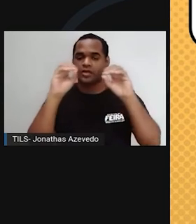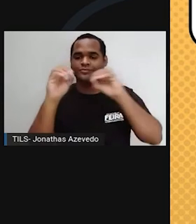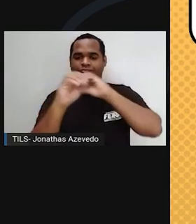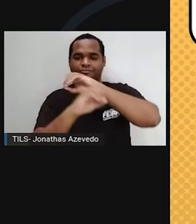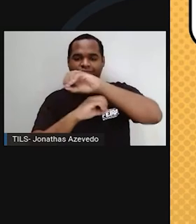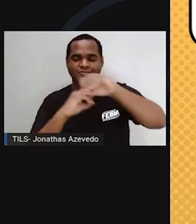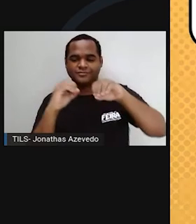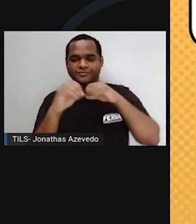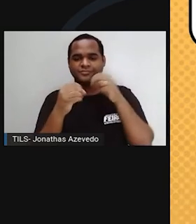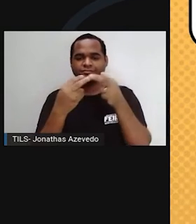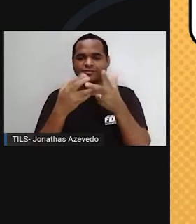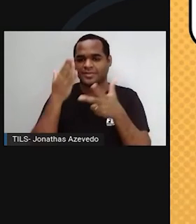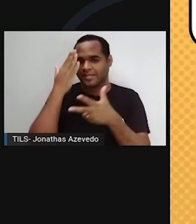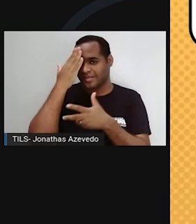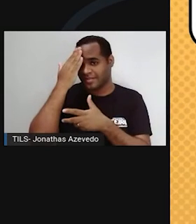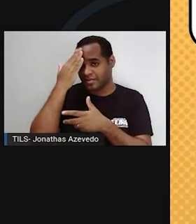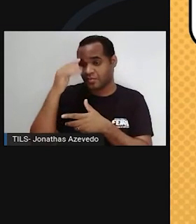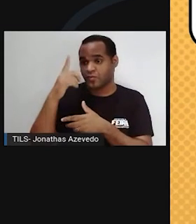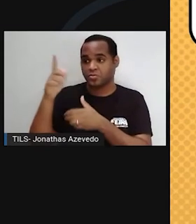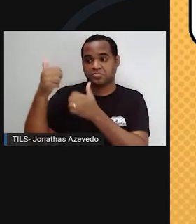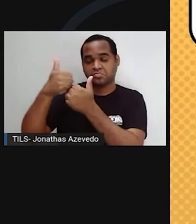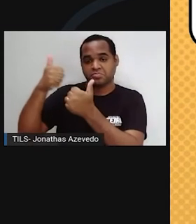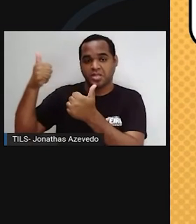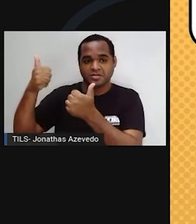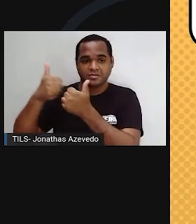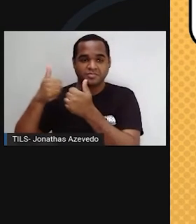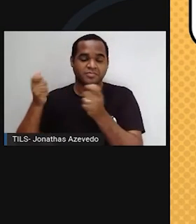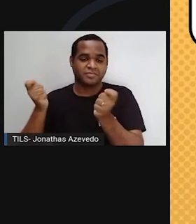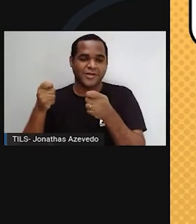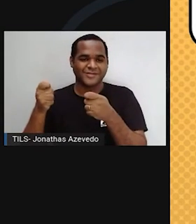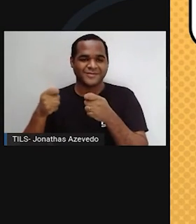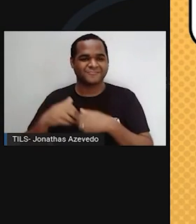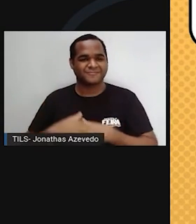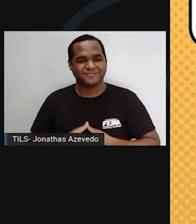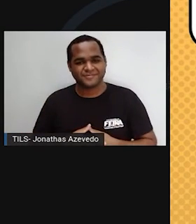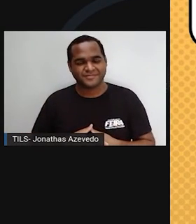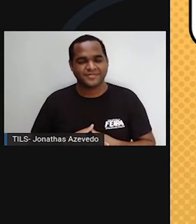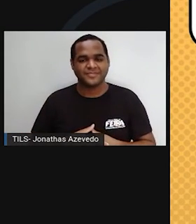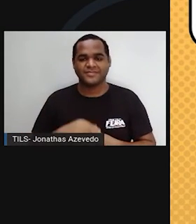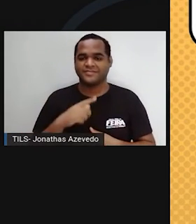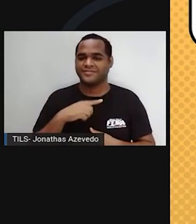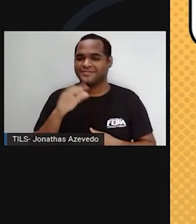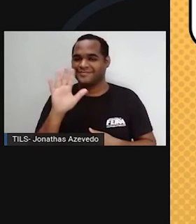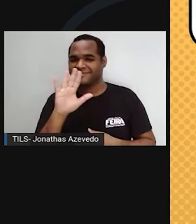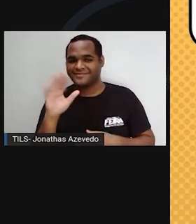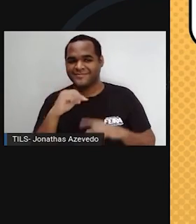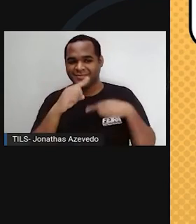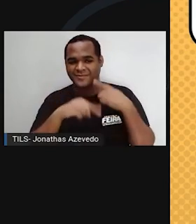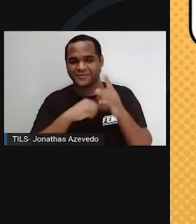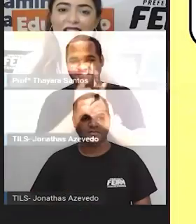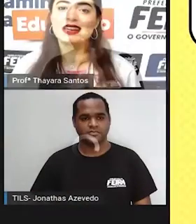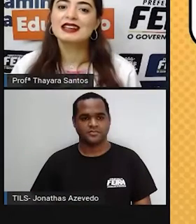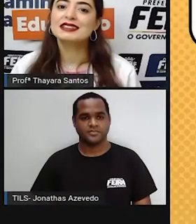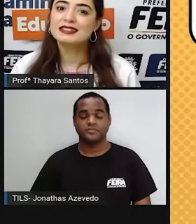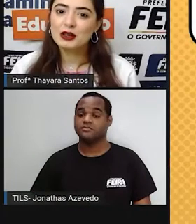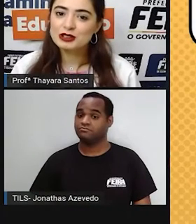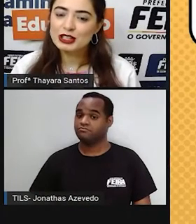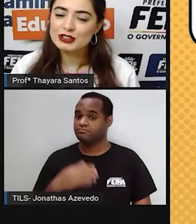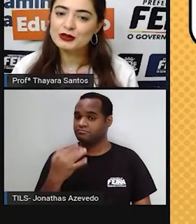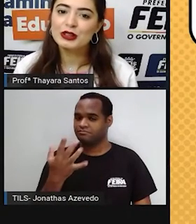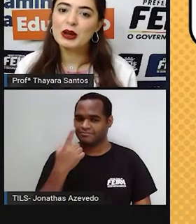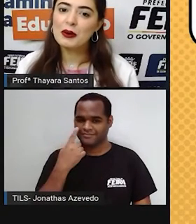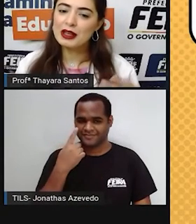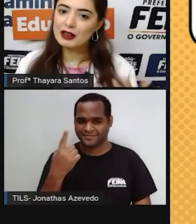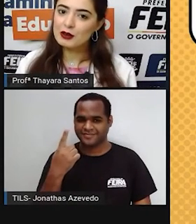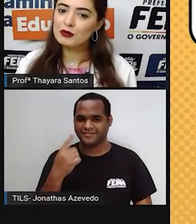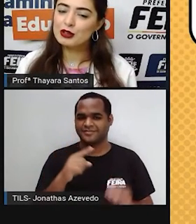sabe até pisarmos num planeta vizinho. Por que não? Por hora é só, pessoal. Nos vemos na próxima. Então,